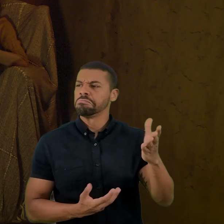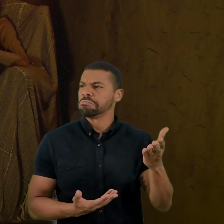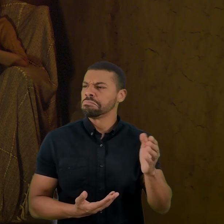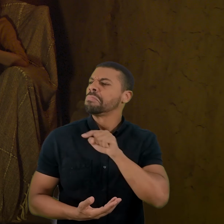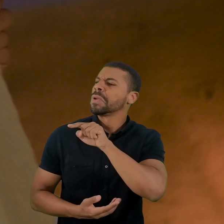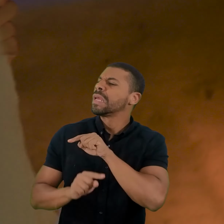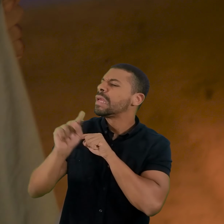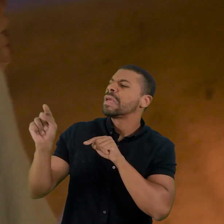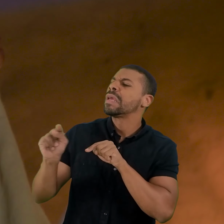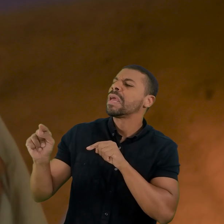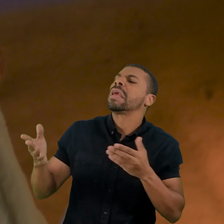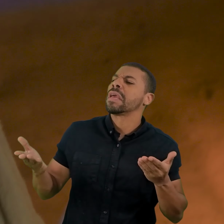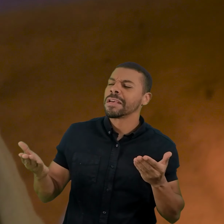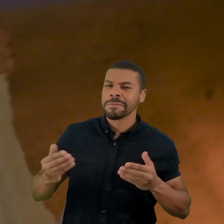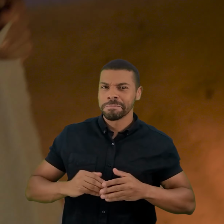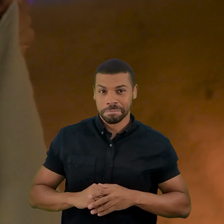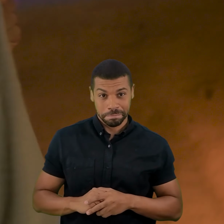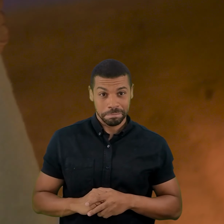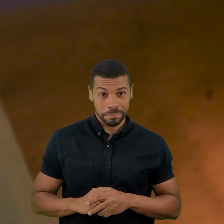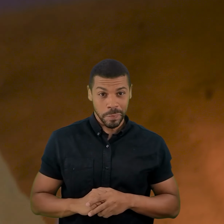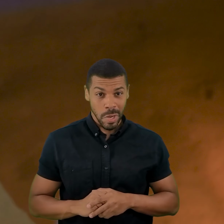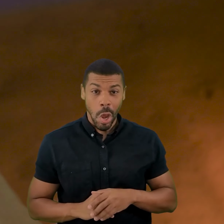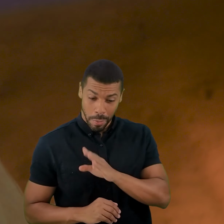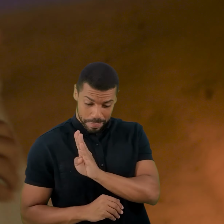Bispo do Rosário. Quem é?